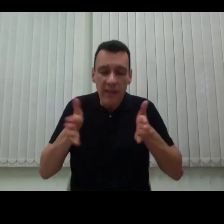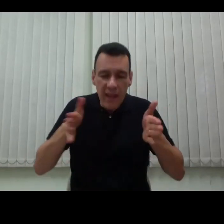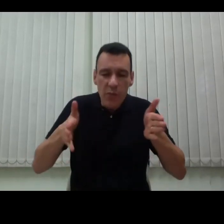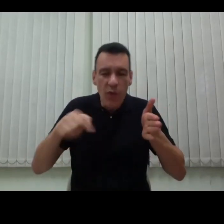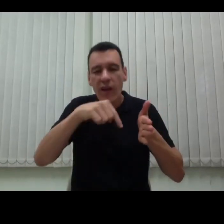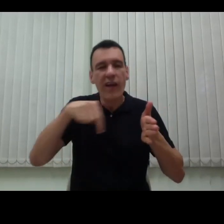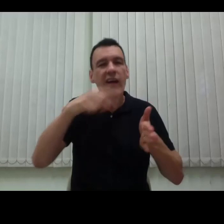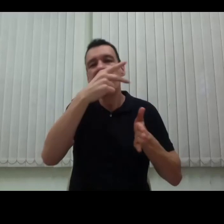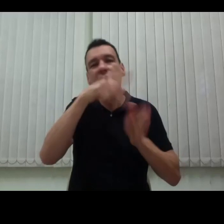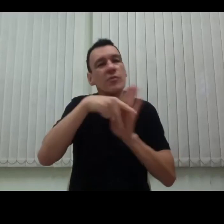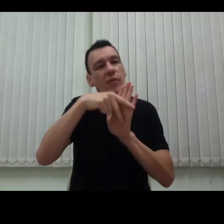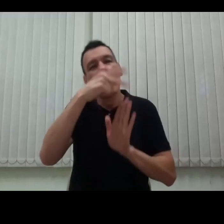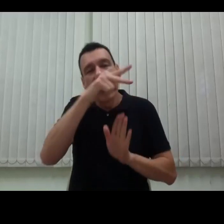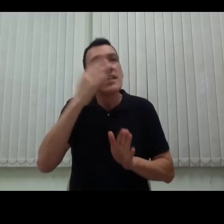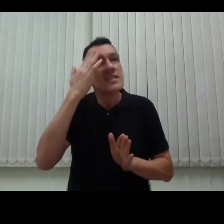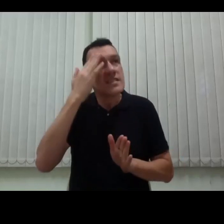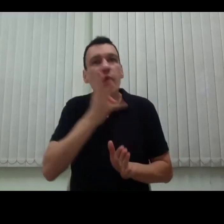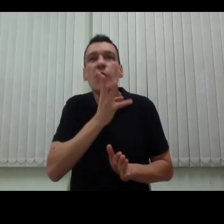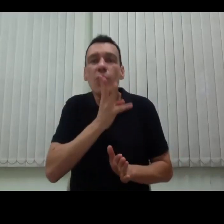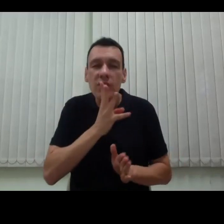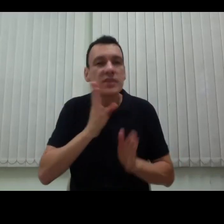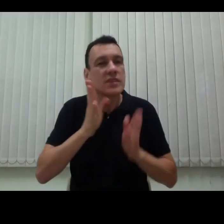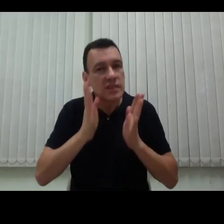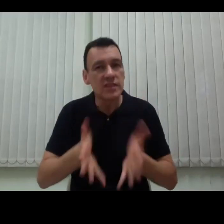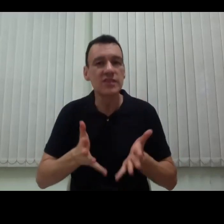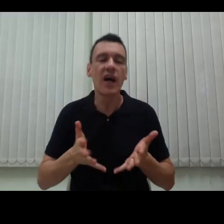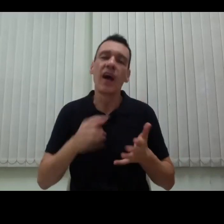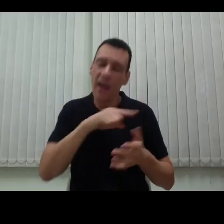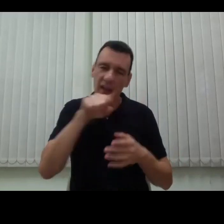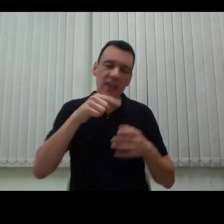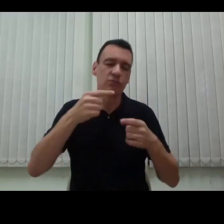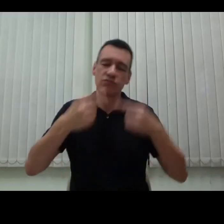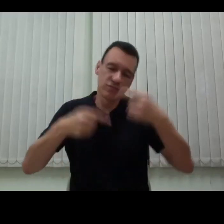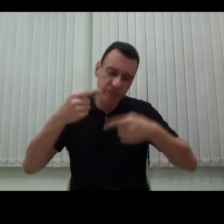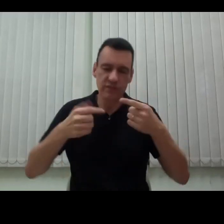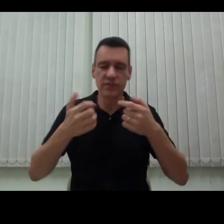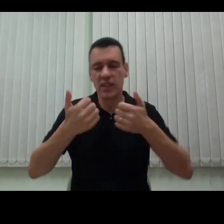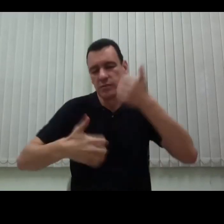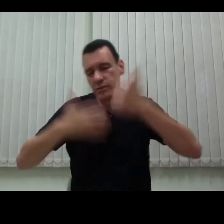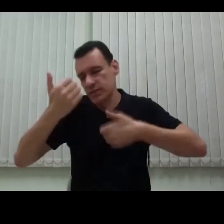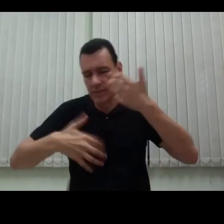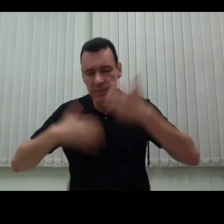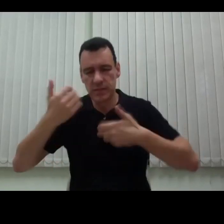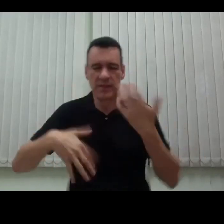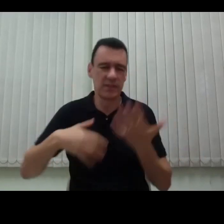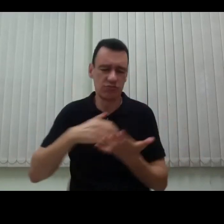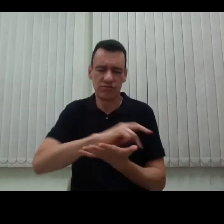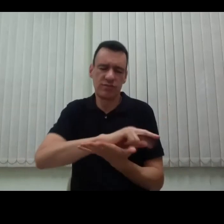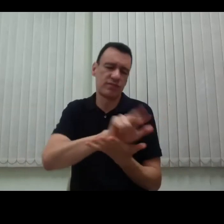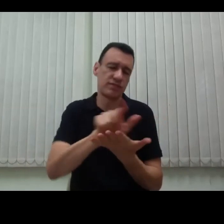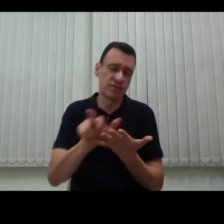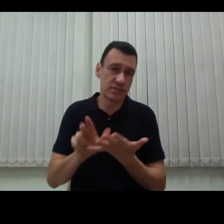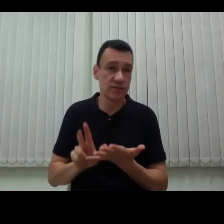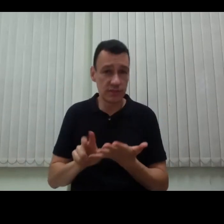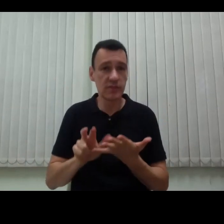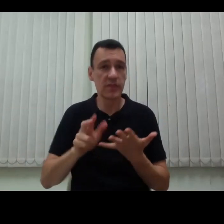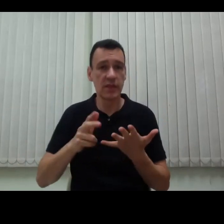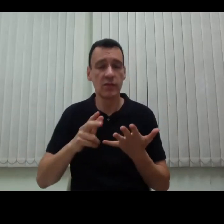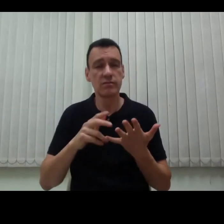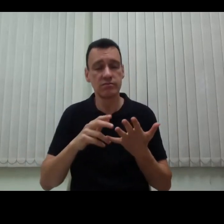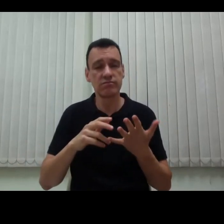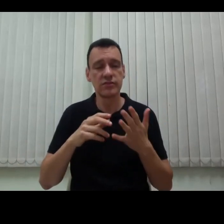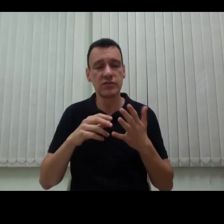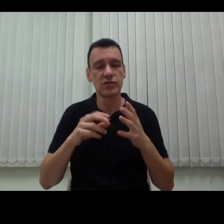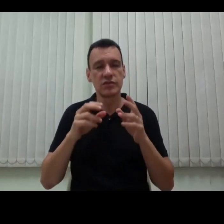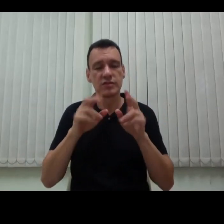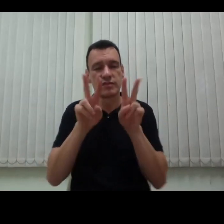que discutem as questões pertinentes, as determinações pertinentes daquela época, né? Então, a Maria